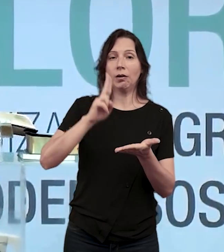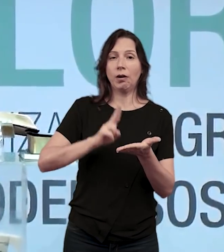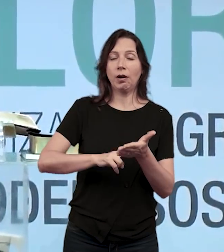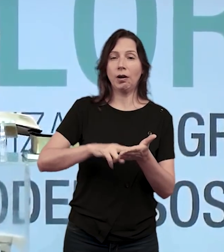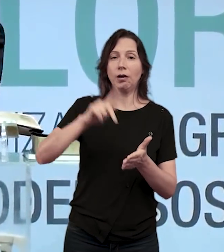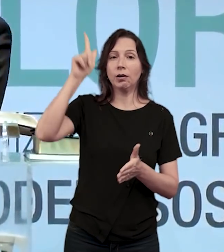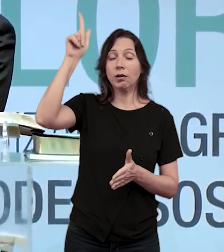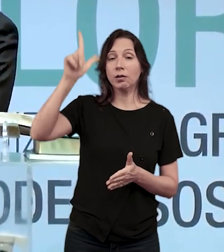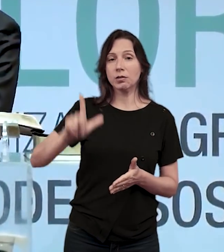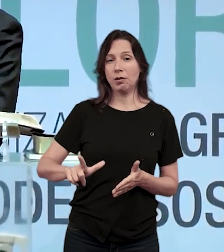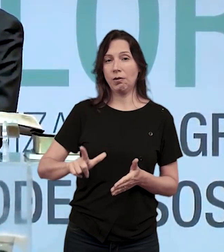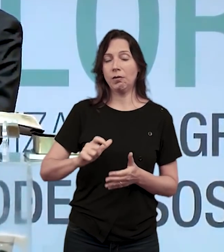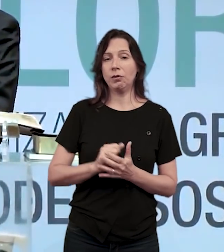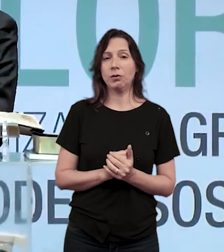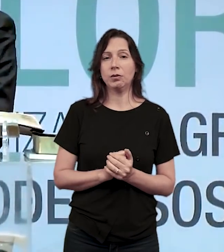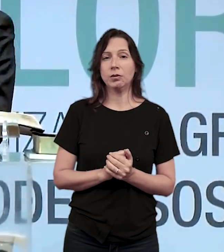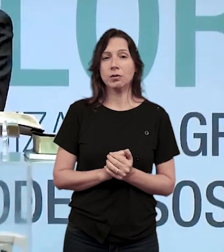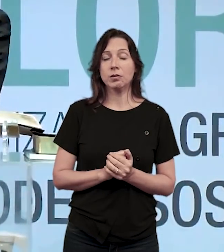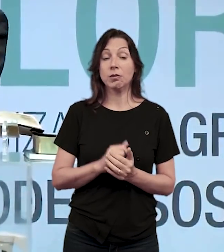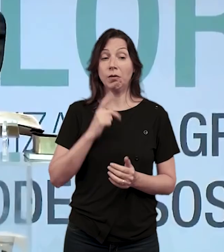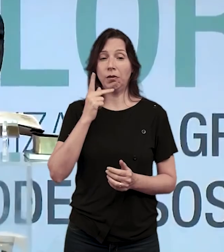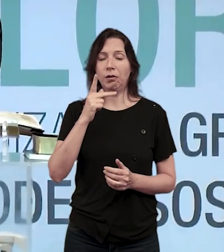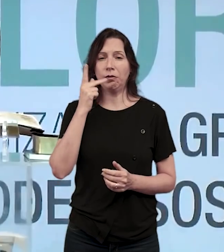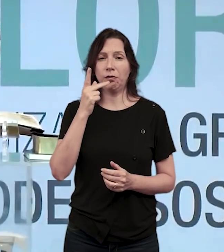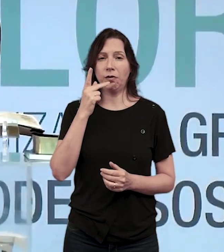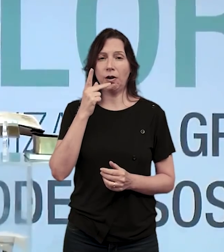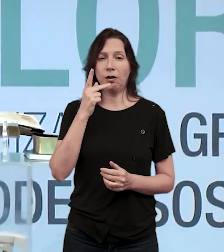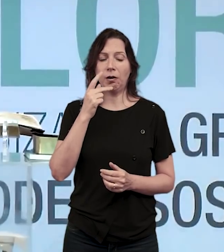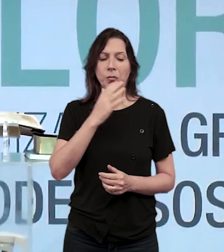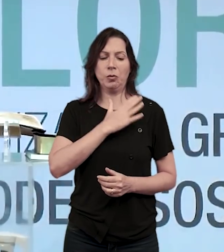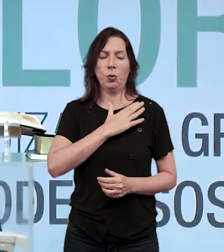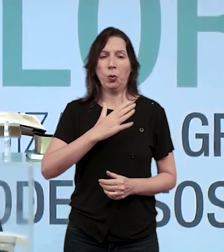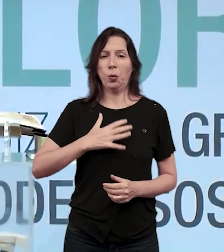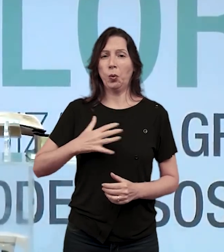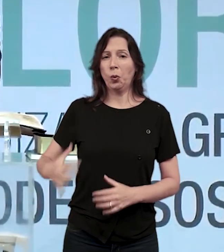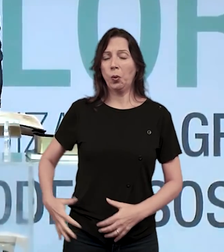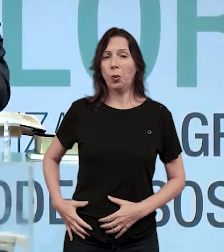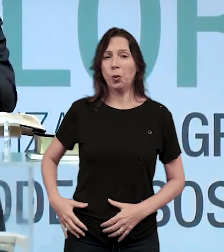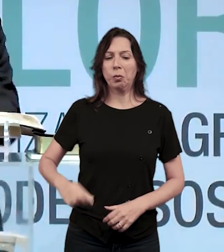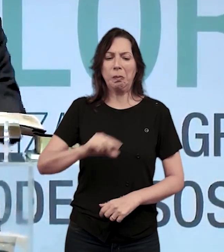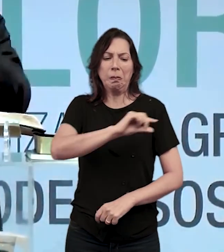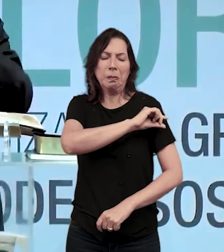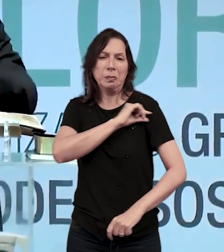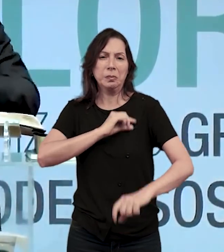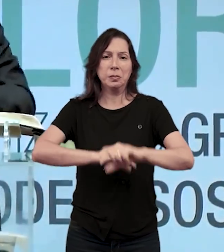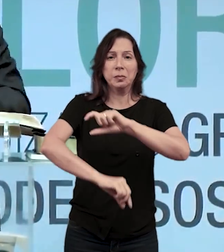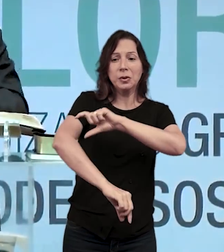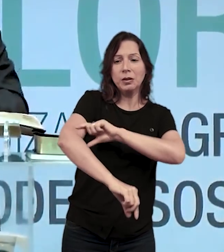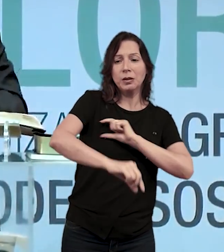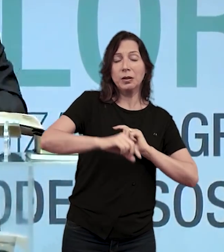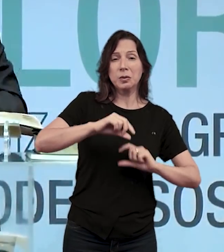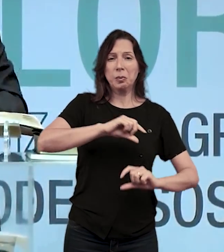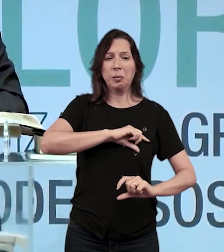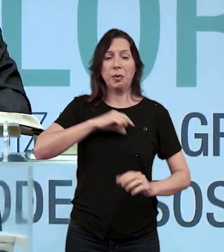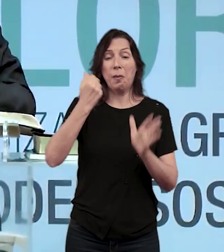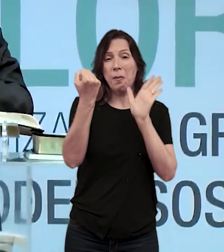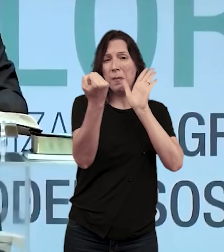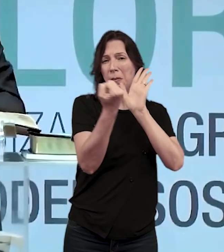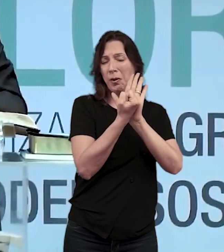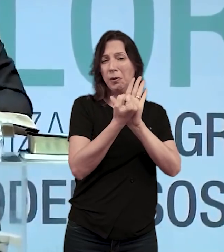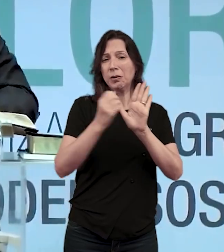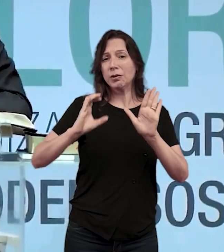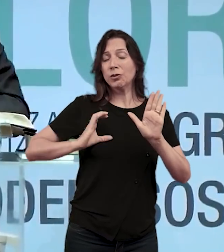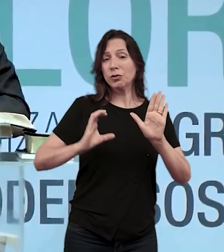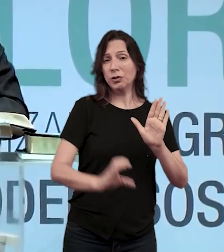aos Gálatas, ele diz, eu trago no corpo as marcas de Cristo, já tinha